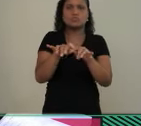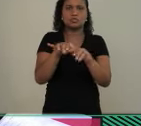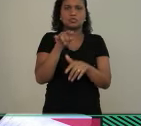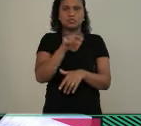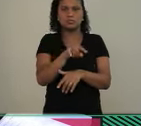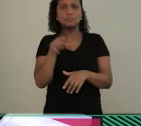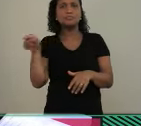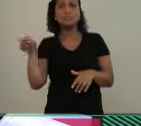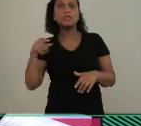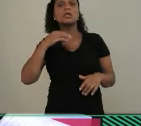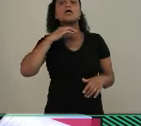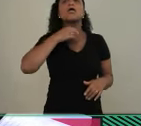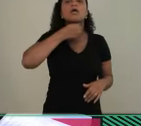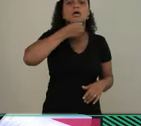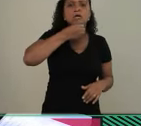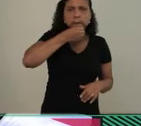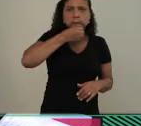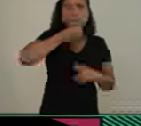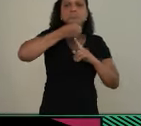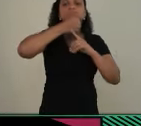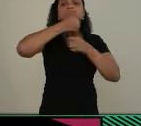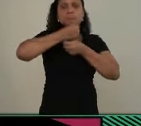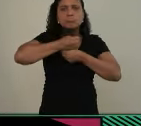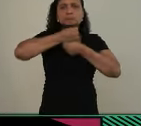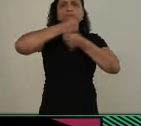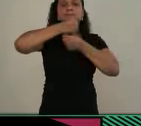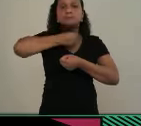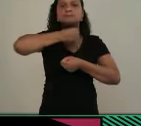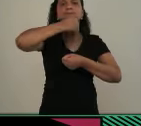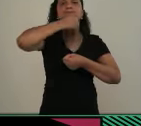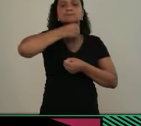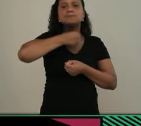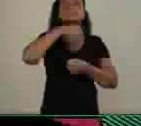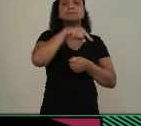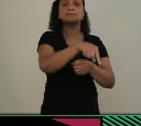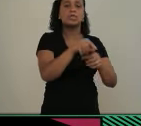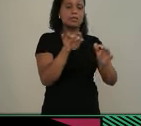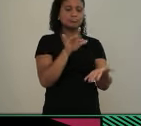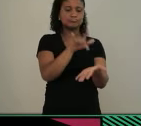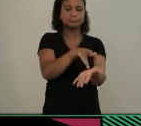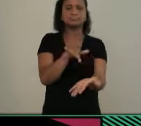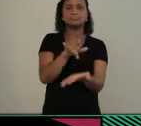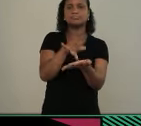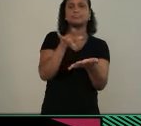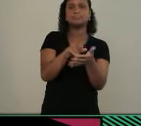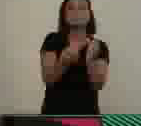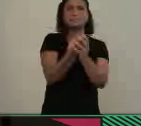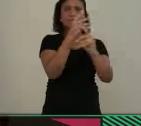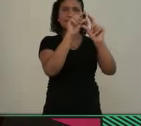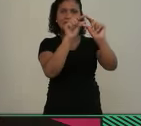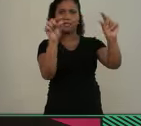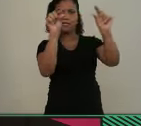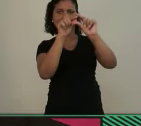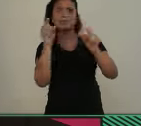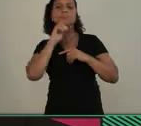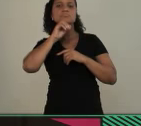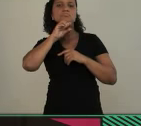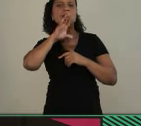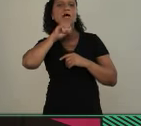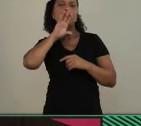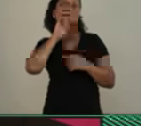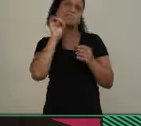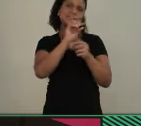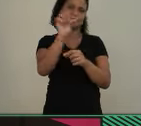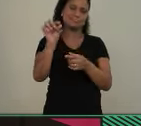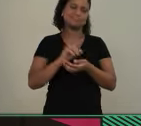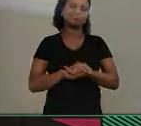mouse que vem embaixo do queixo. Quando ela quer clicar uma letra, ela abre a boca, né? Porque